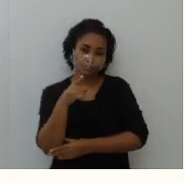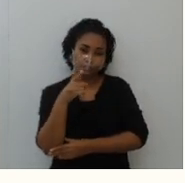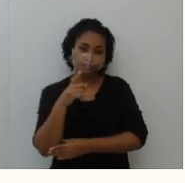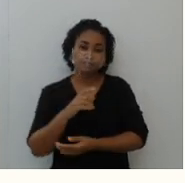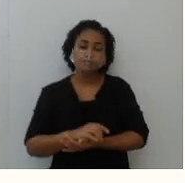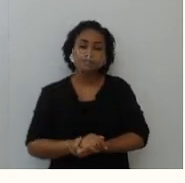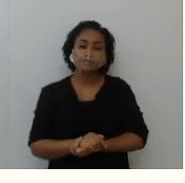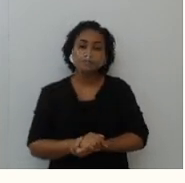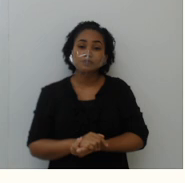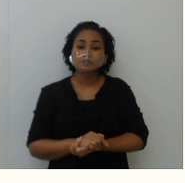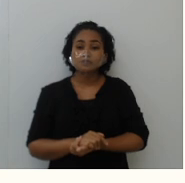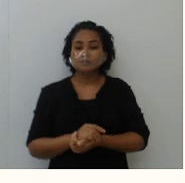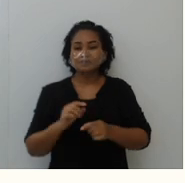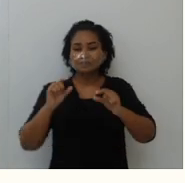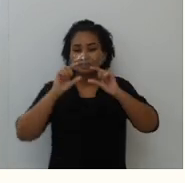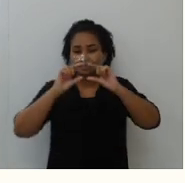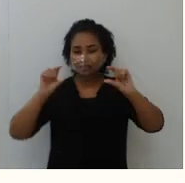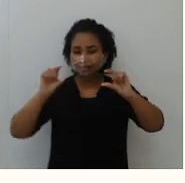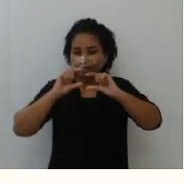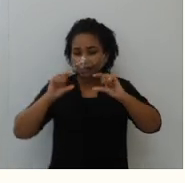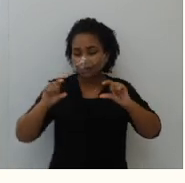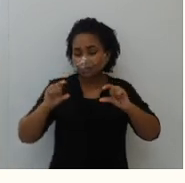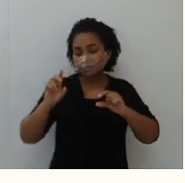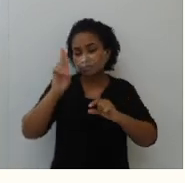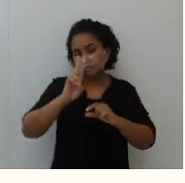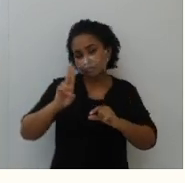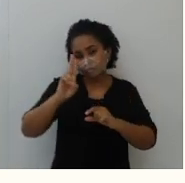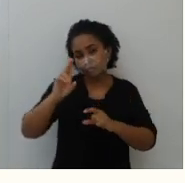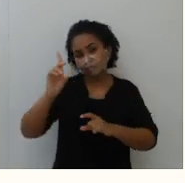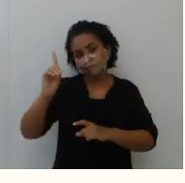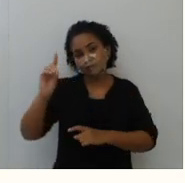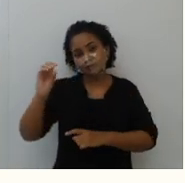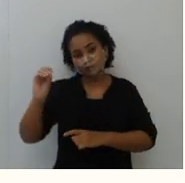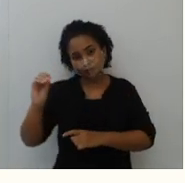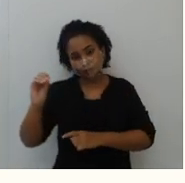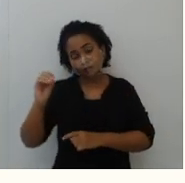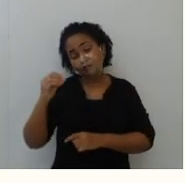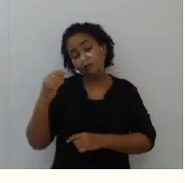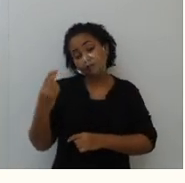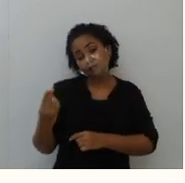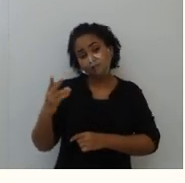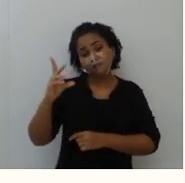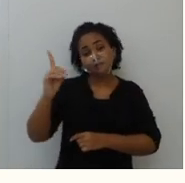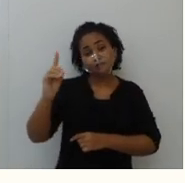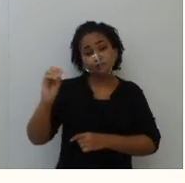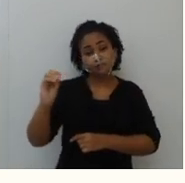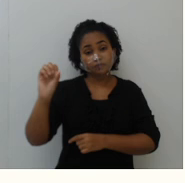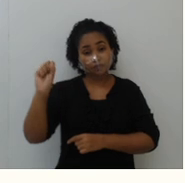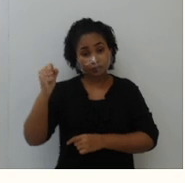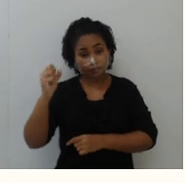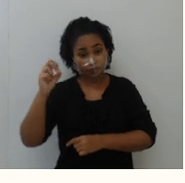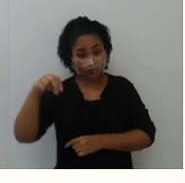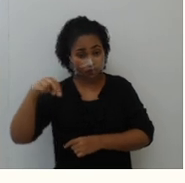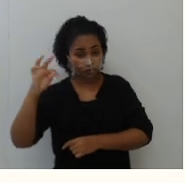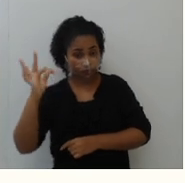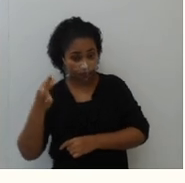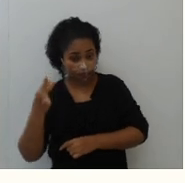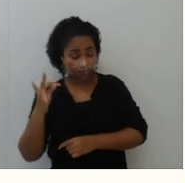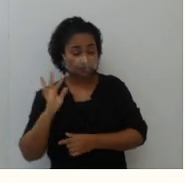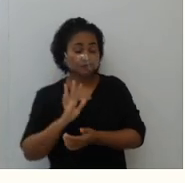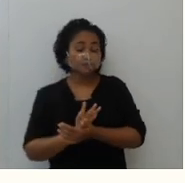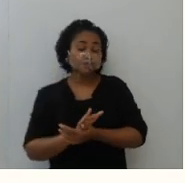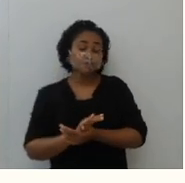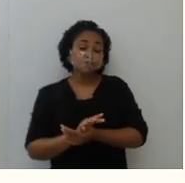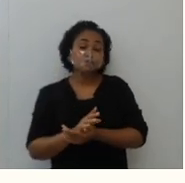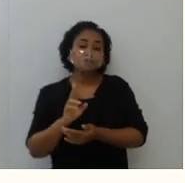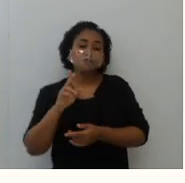don't use the auxiliary verbs don't or doesn't with verb to be. Então, what's your job? Qual é o seu trabalho?